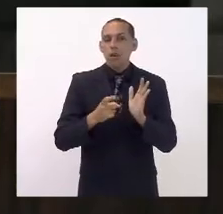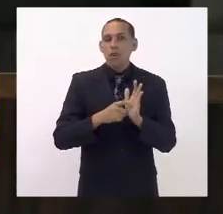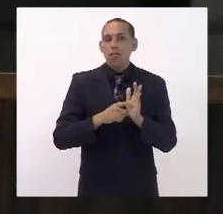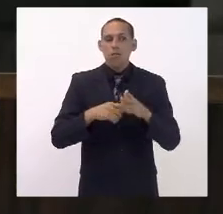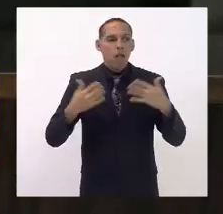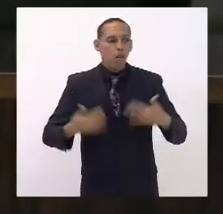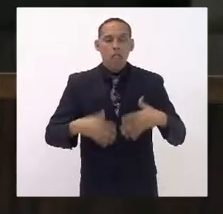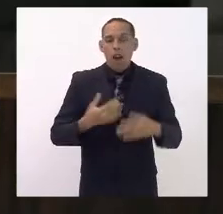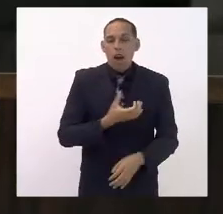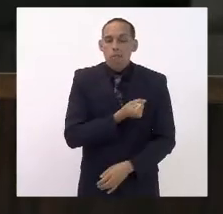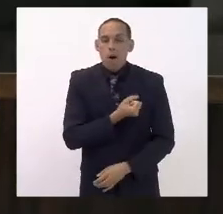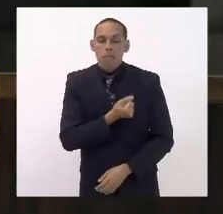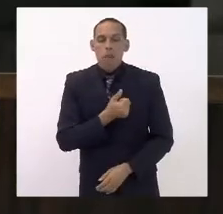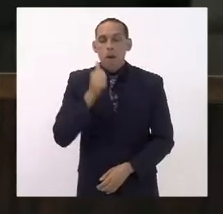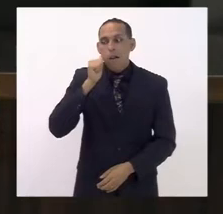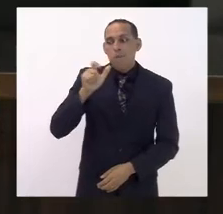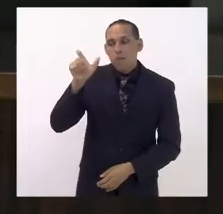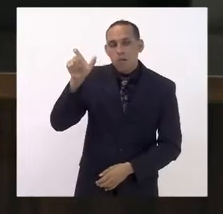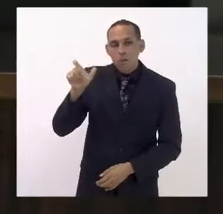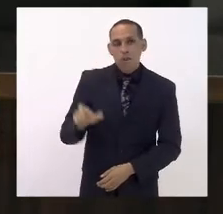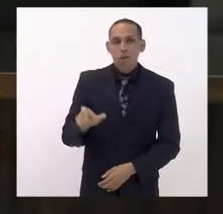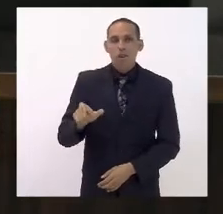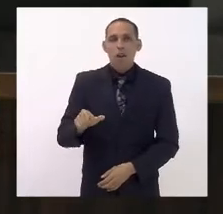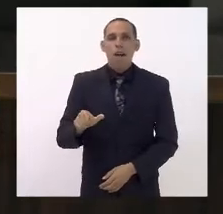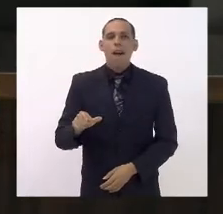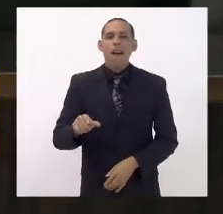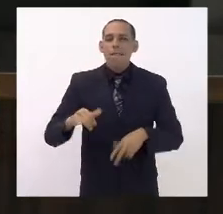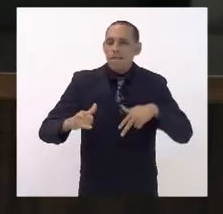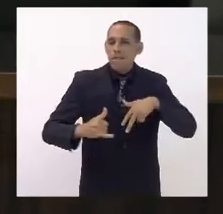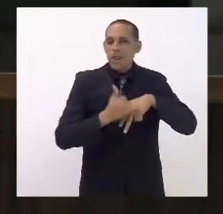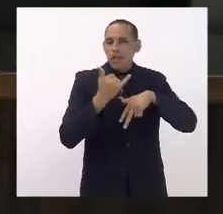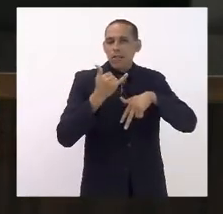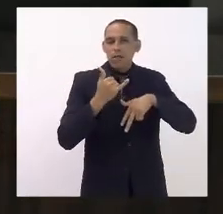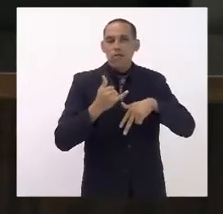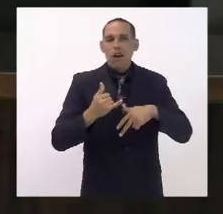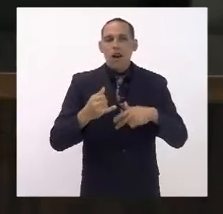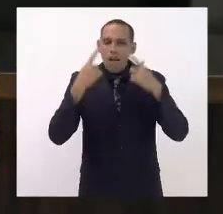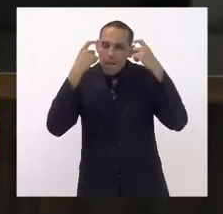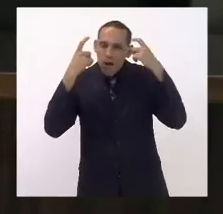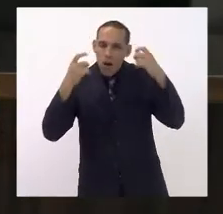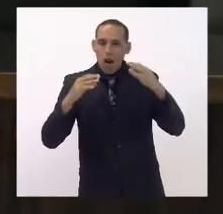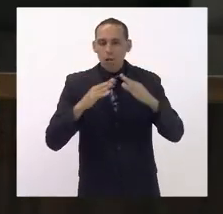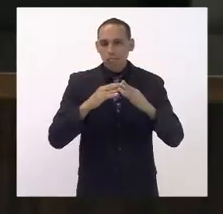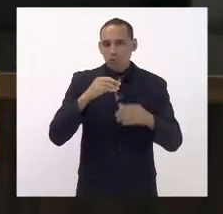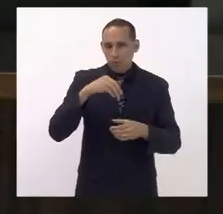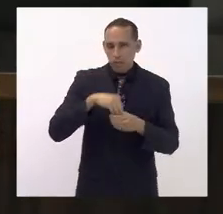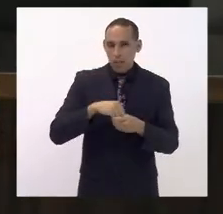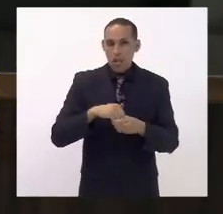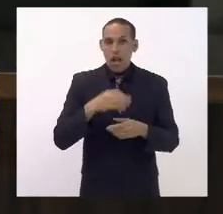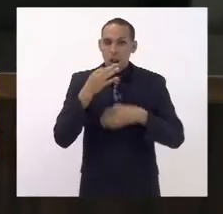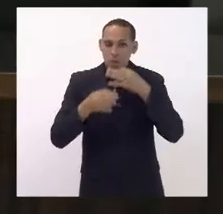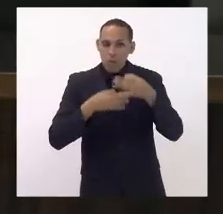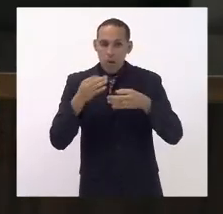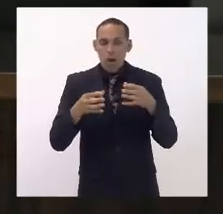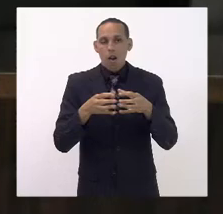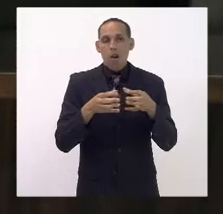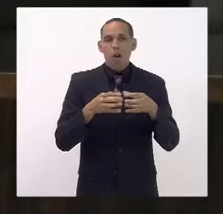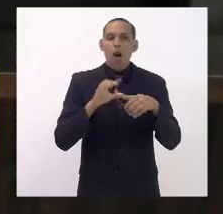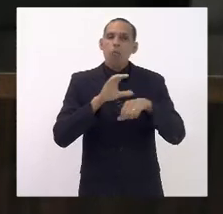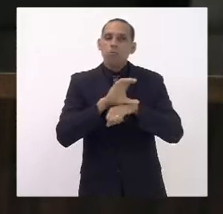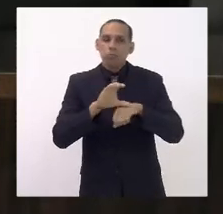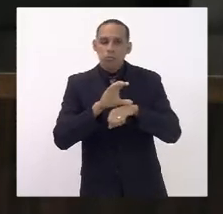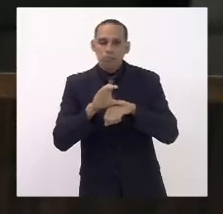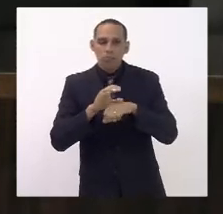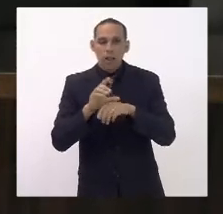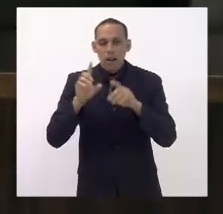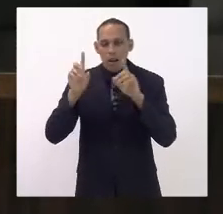para mulheres vítimas da violência doméstica no âmbito do Estado do Rio de Janeiro. Pareceres da Comissão de Constituição e Justiça pela constitucionalidade, defesa do direito da mulher, favorável